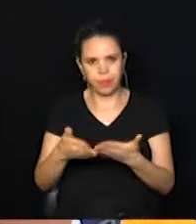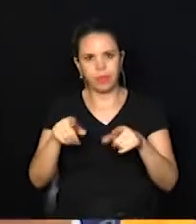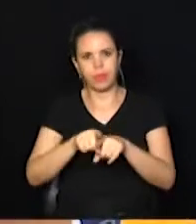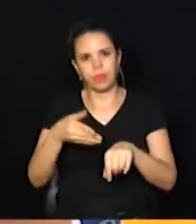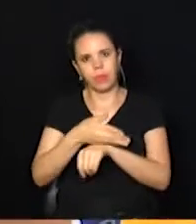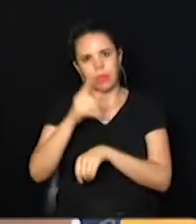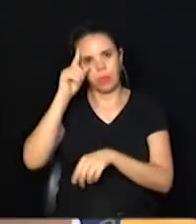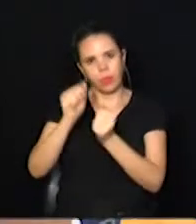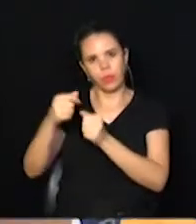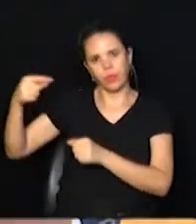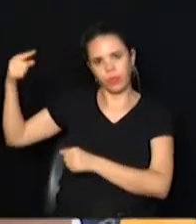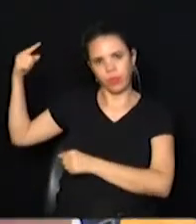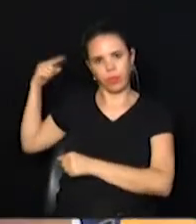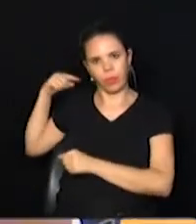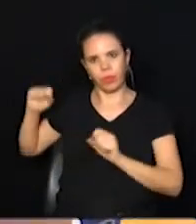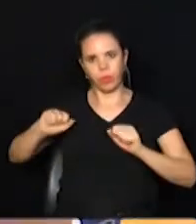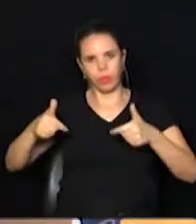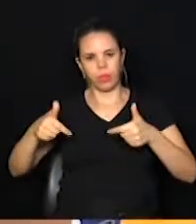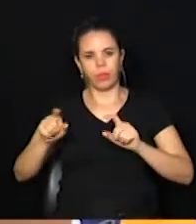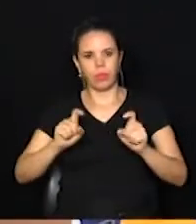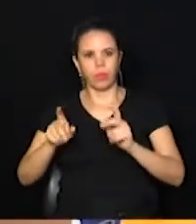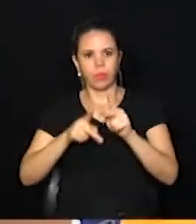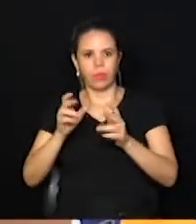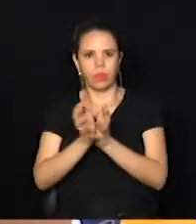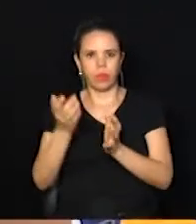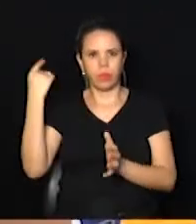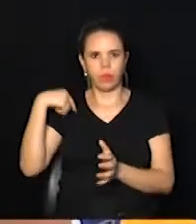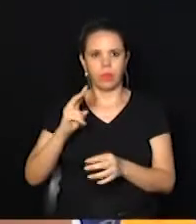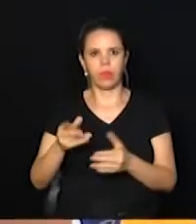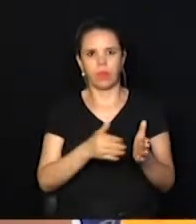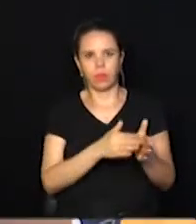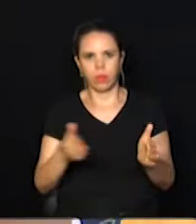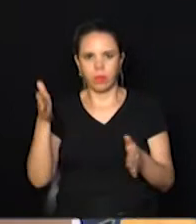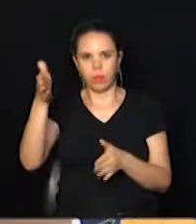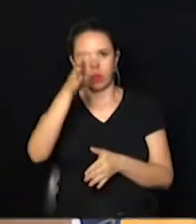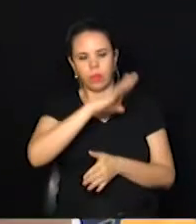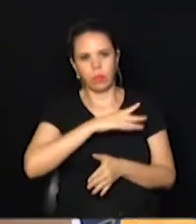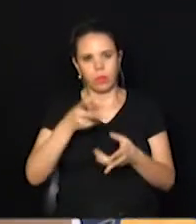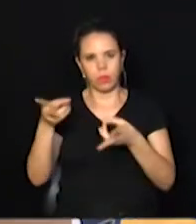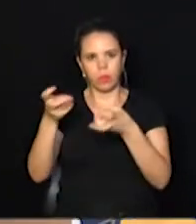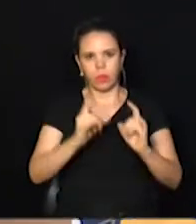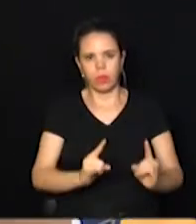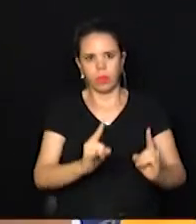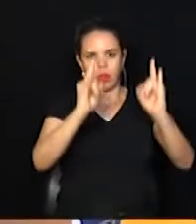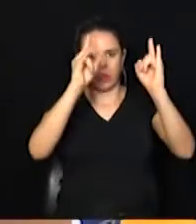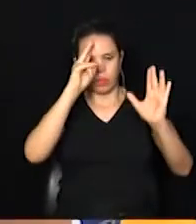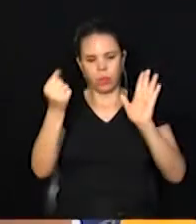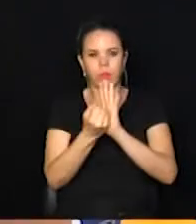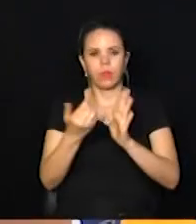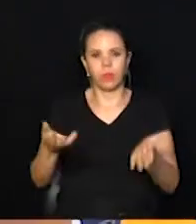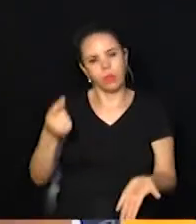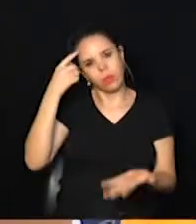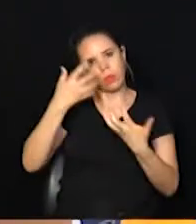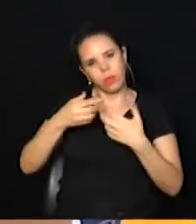participamos juntos das assembleias do povo. O tempo em que a gente andava pela cidade observando os prédios históricos, pensando